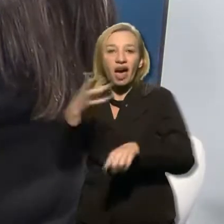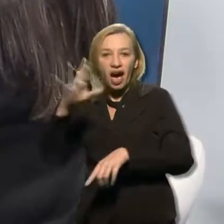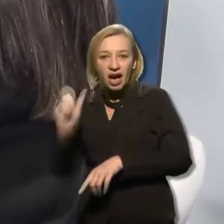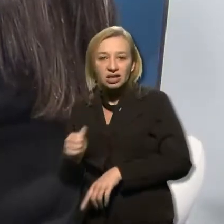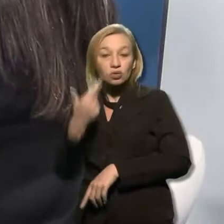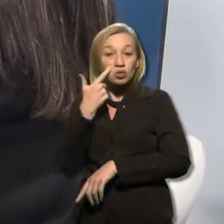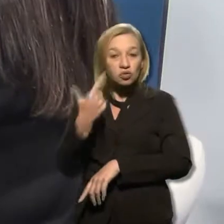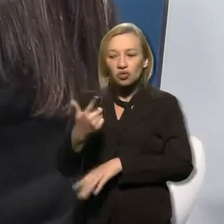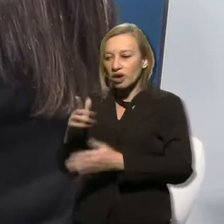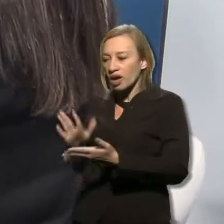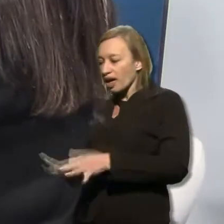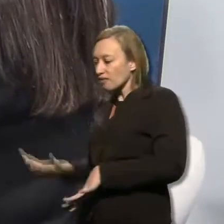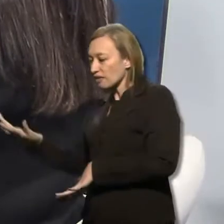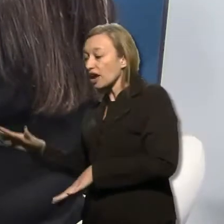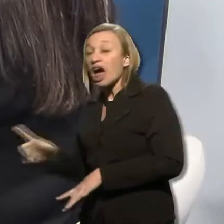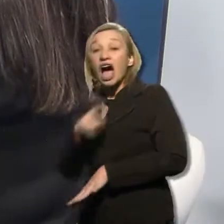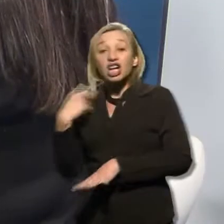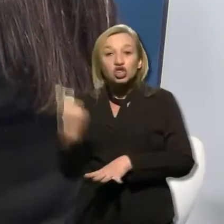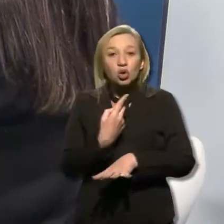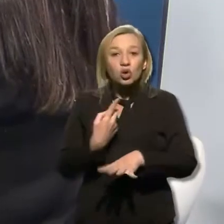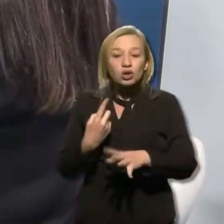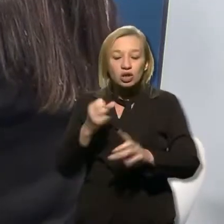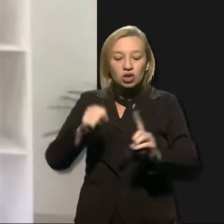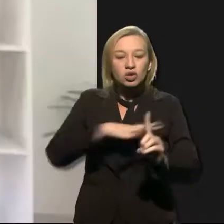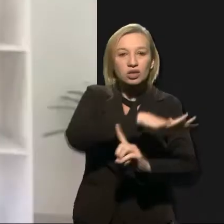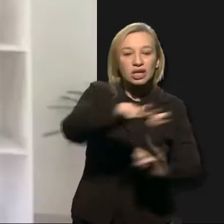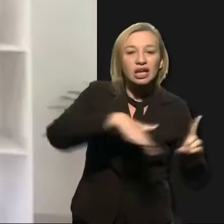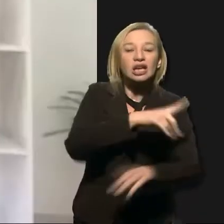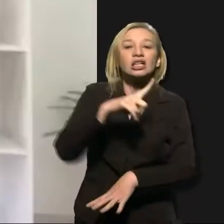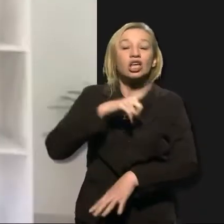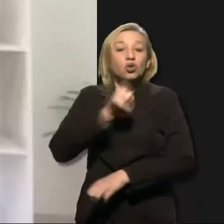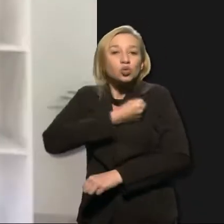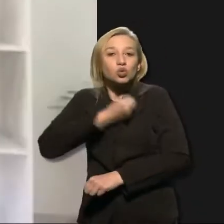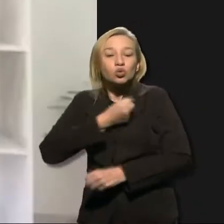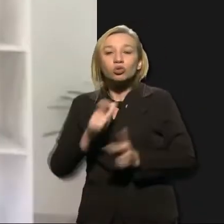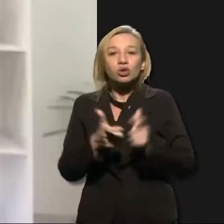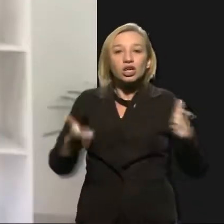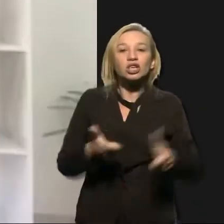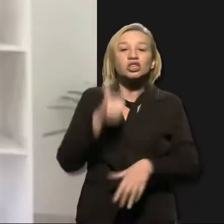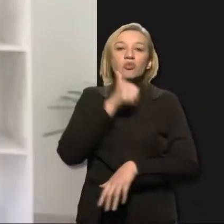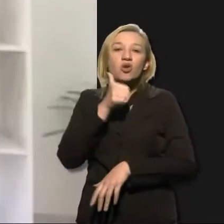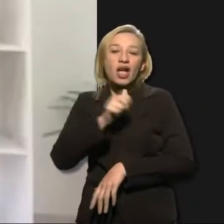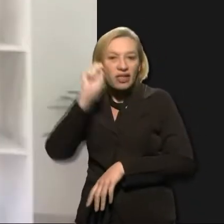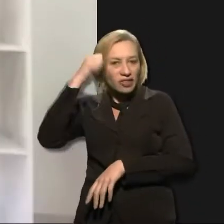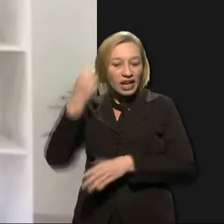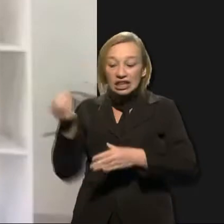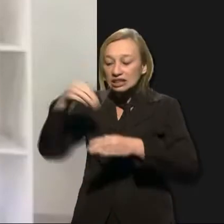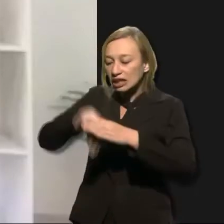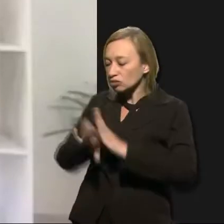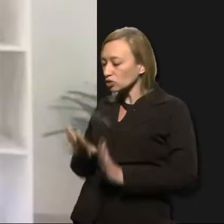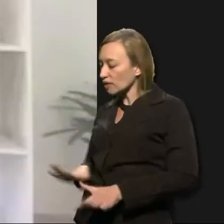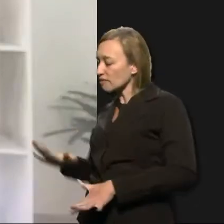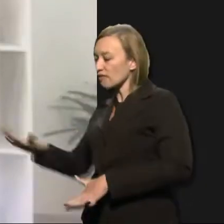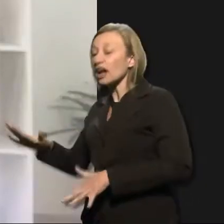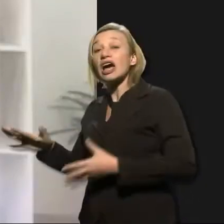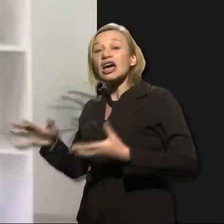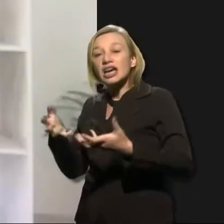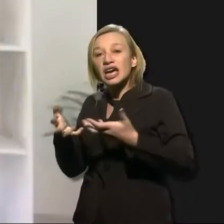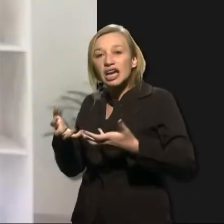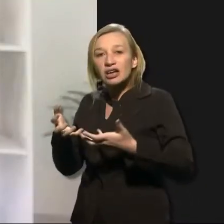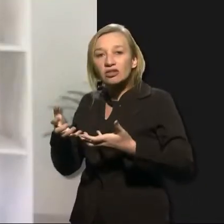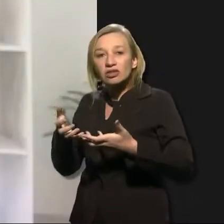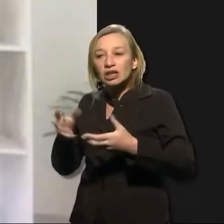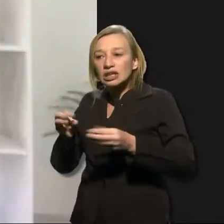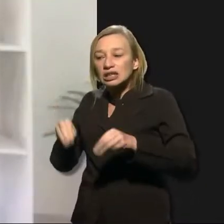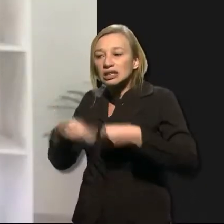favelas, porque efetivamente a nossa sociedade tem um número maior de mulheres negras e elas estão na favela